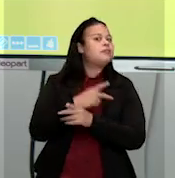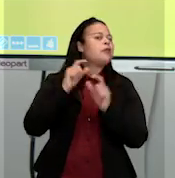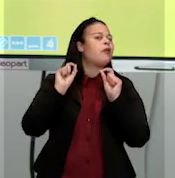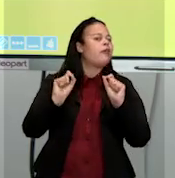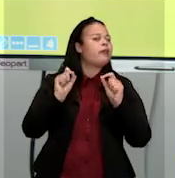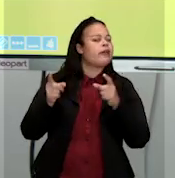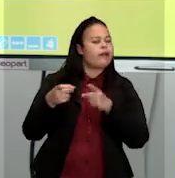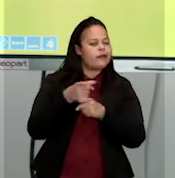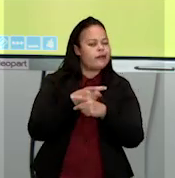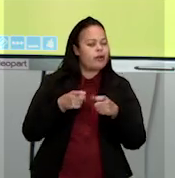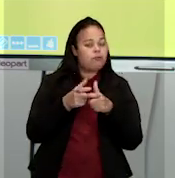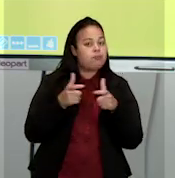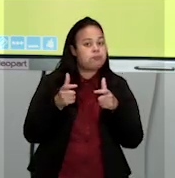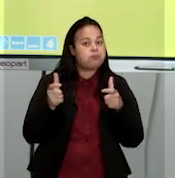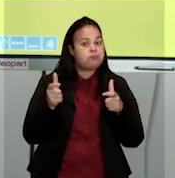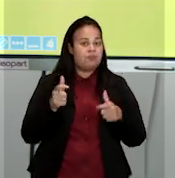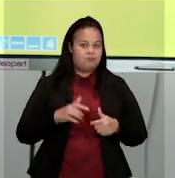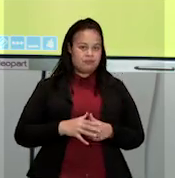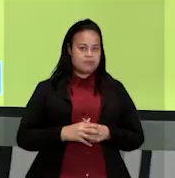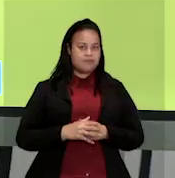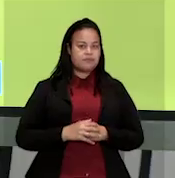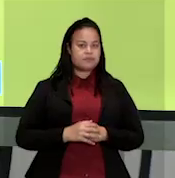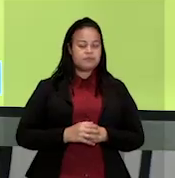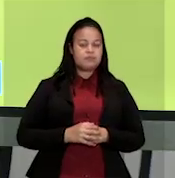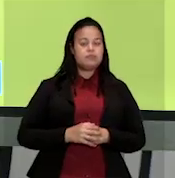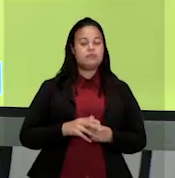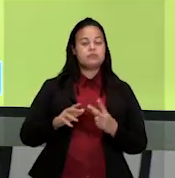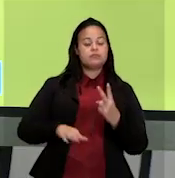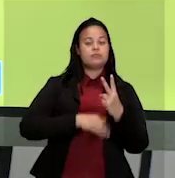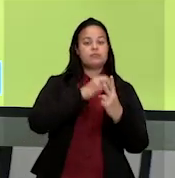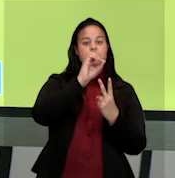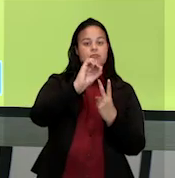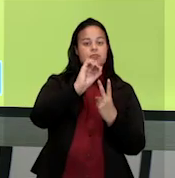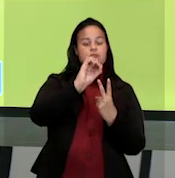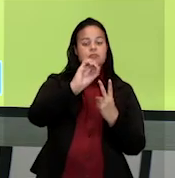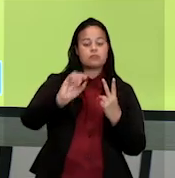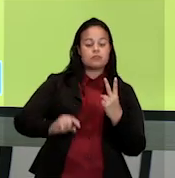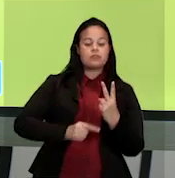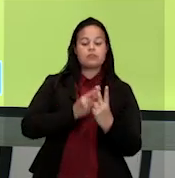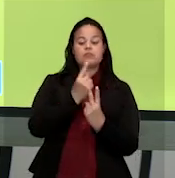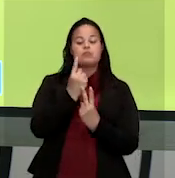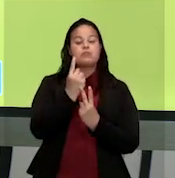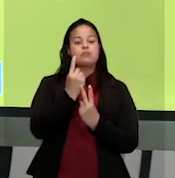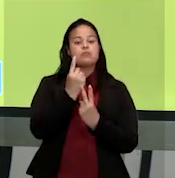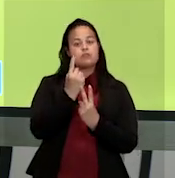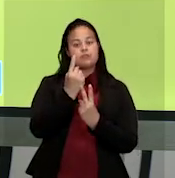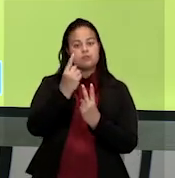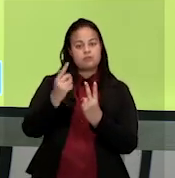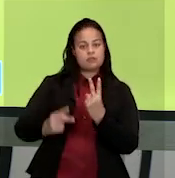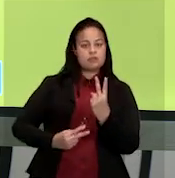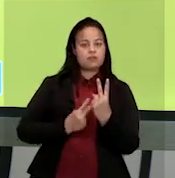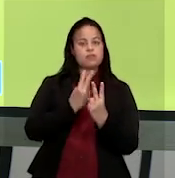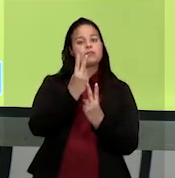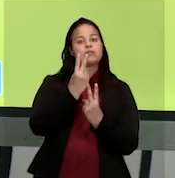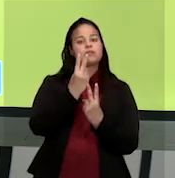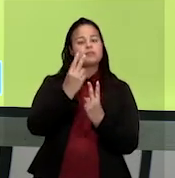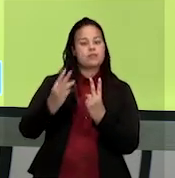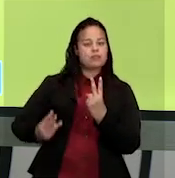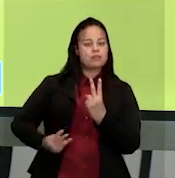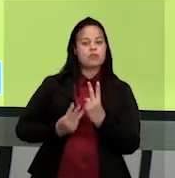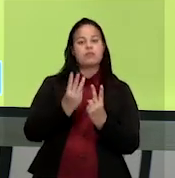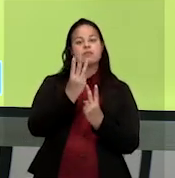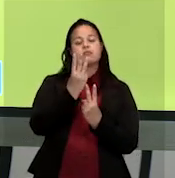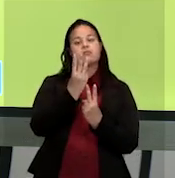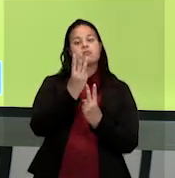essas bactérias. Então eu vou fazer 2 elevado a 0, 2 elevado a 1, 2 elevado a 2, 2 elevado a